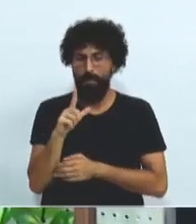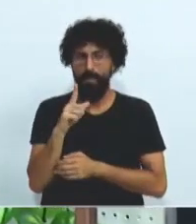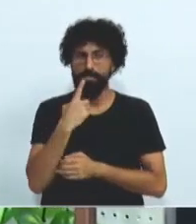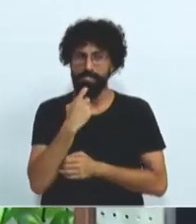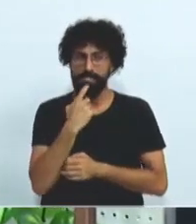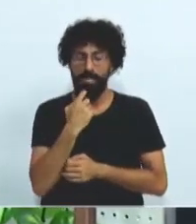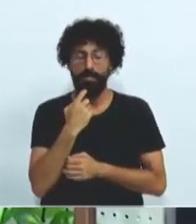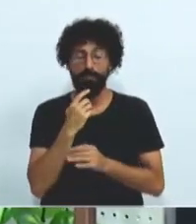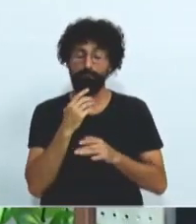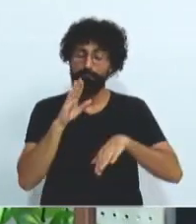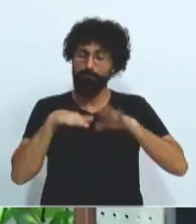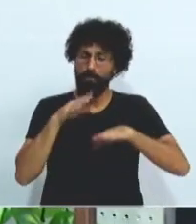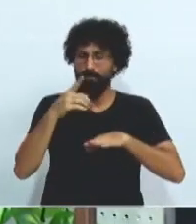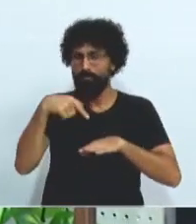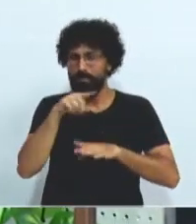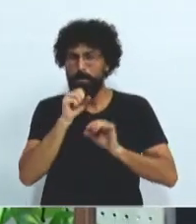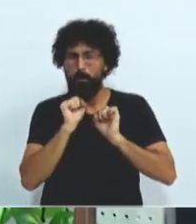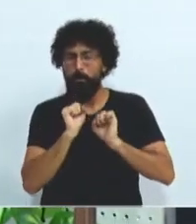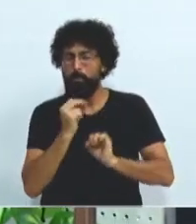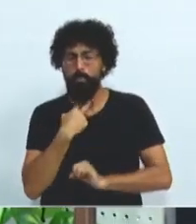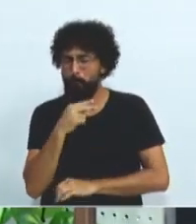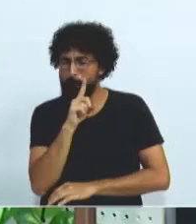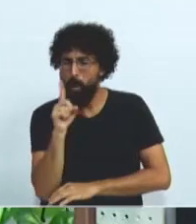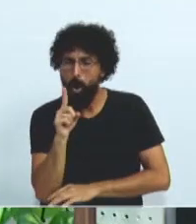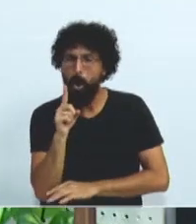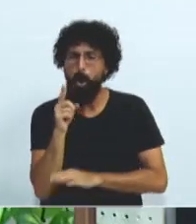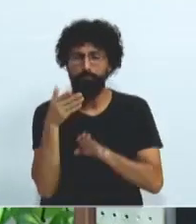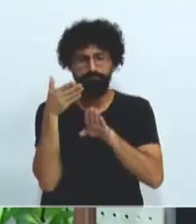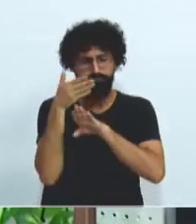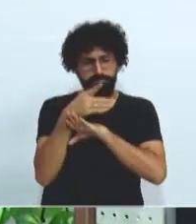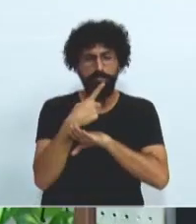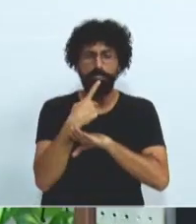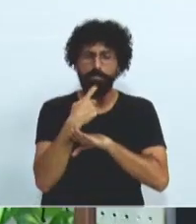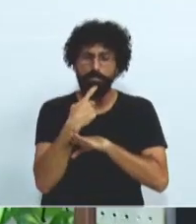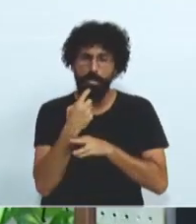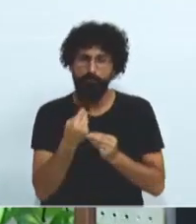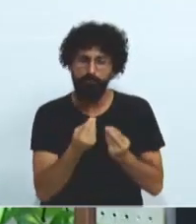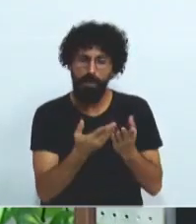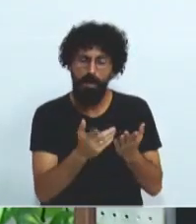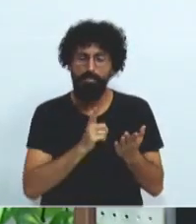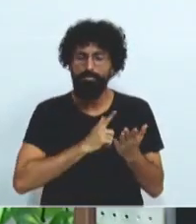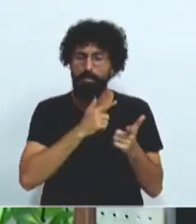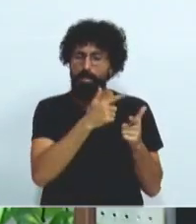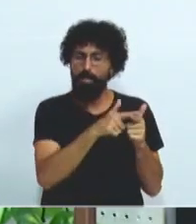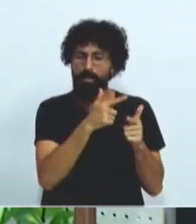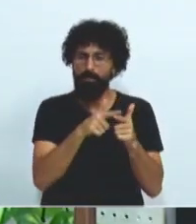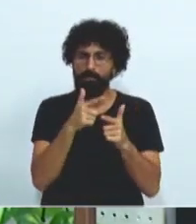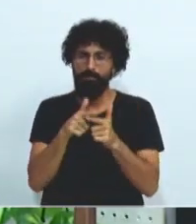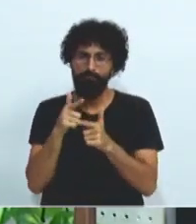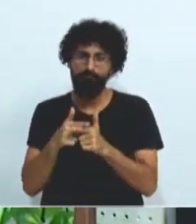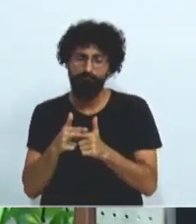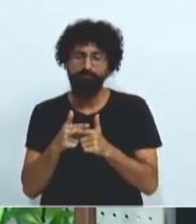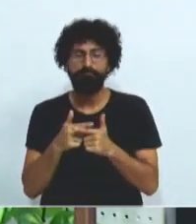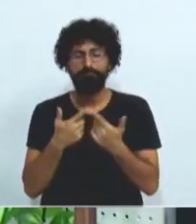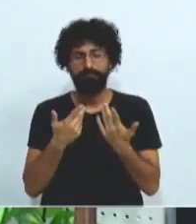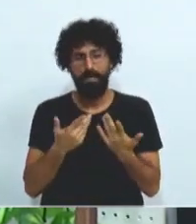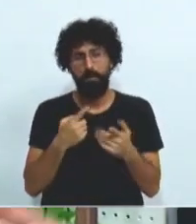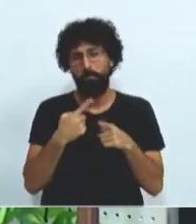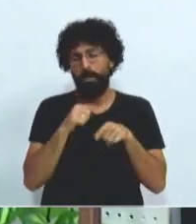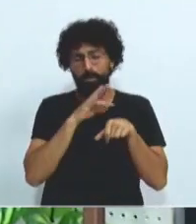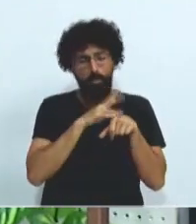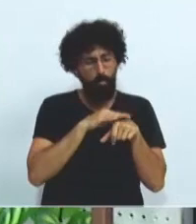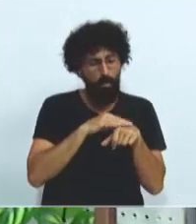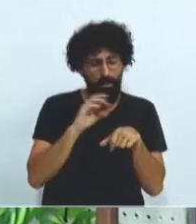por algum motivo, não pode ali fazer a doação de sangue, está com restrições, seja de tatuagem, de algum tipo